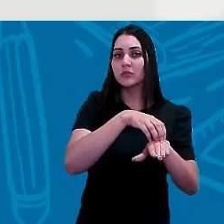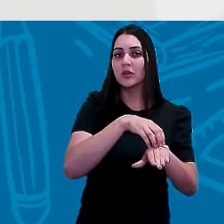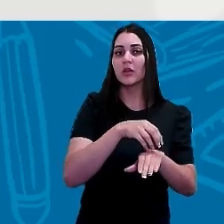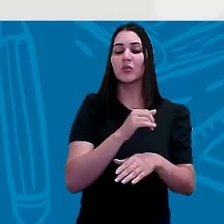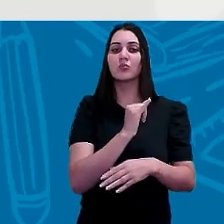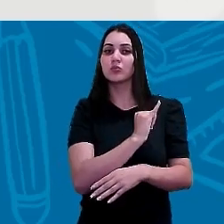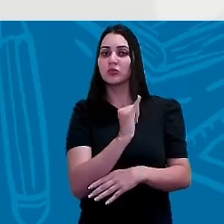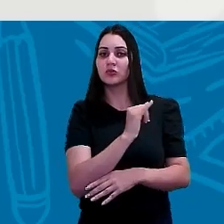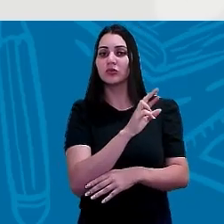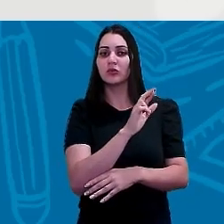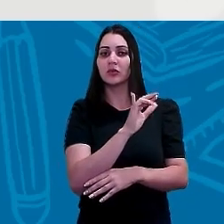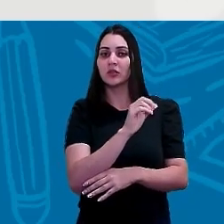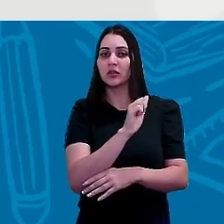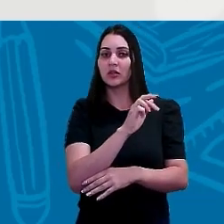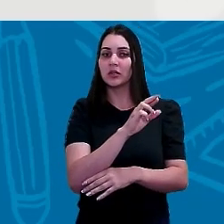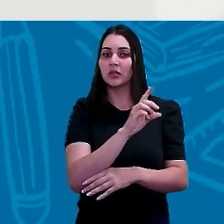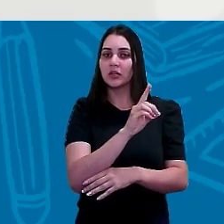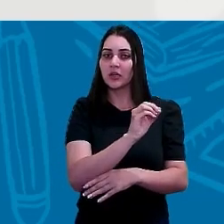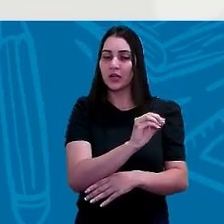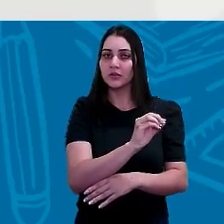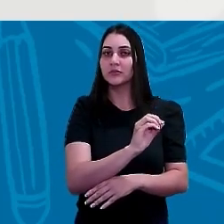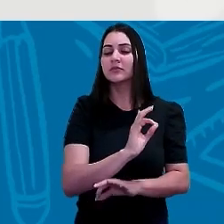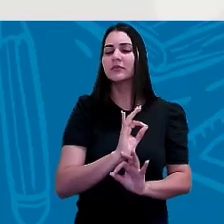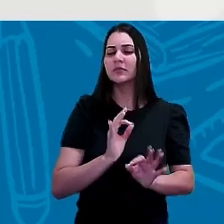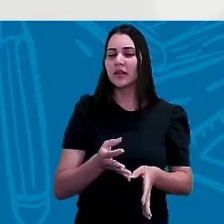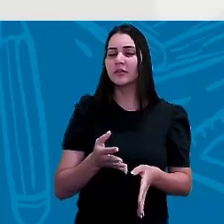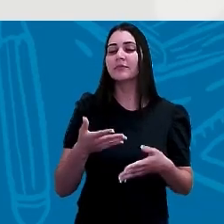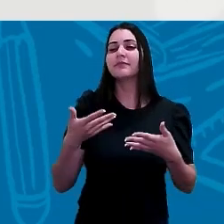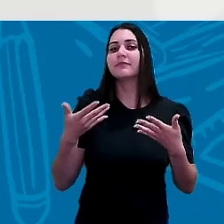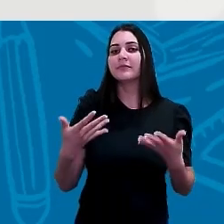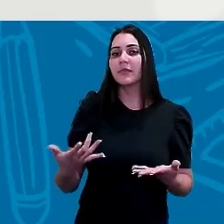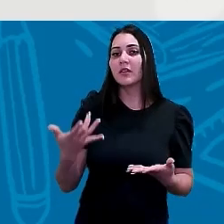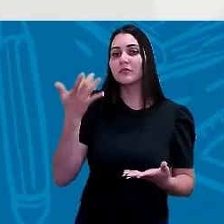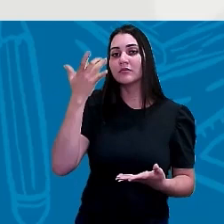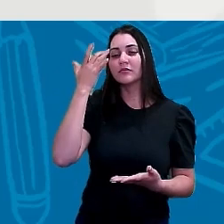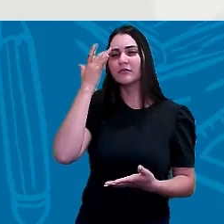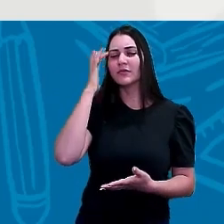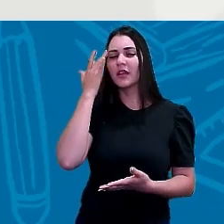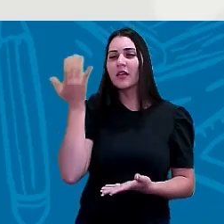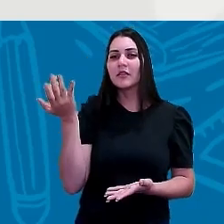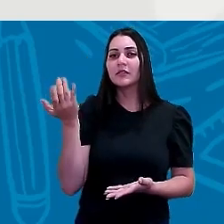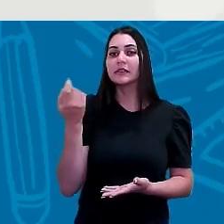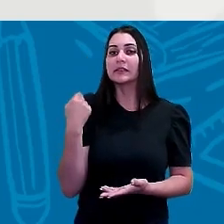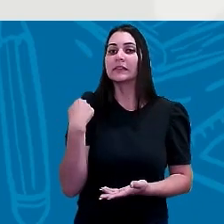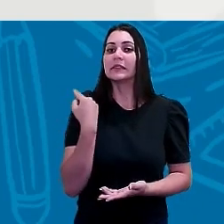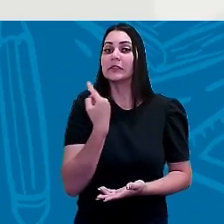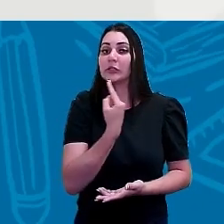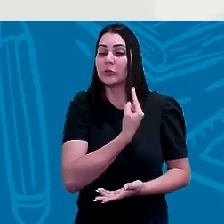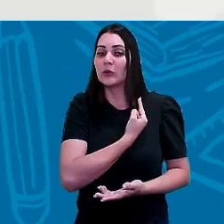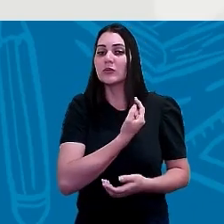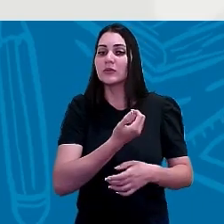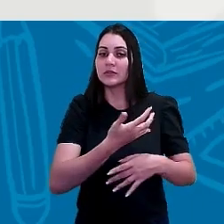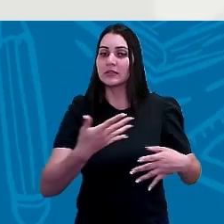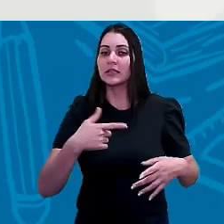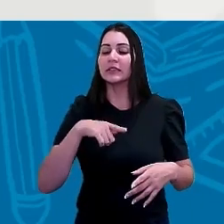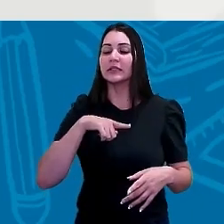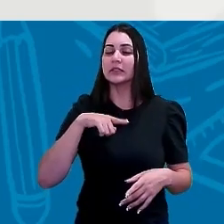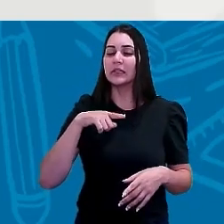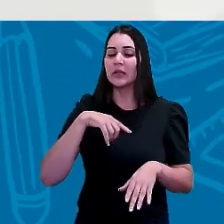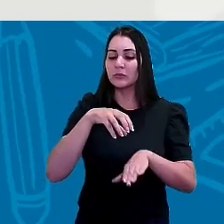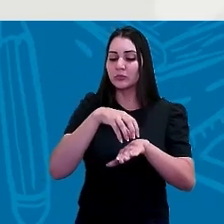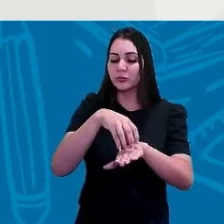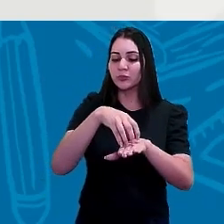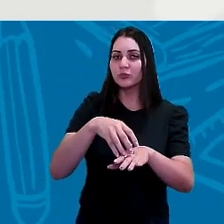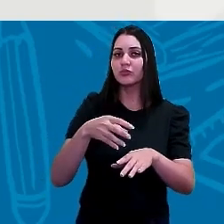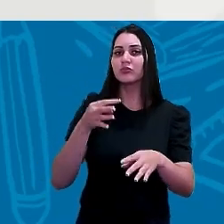Brenan, tá certo? E aí, será, né, que na nossa cidade tem ponto turístico? Então,